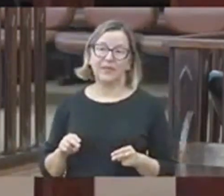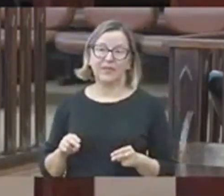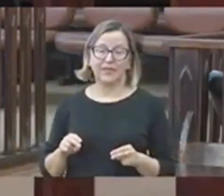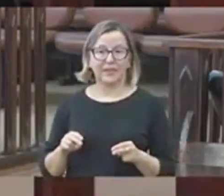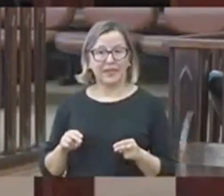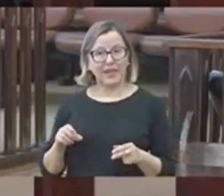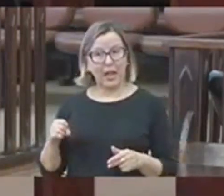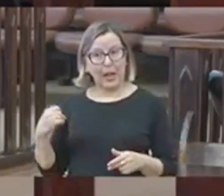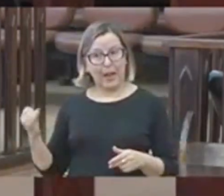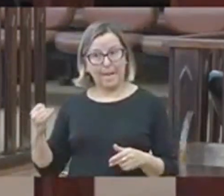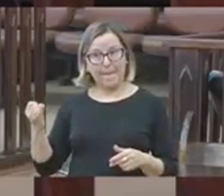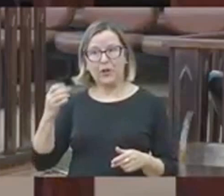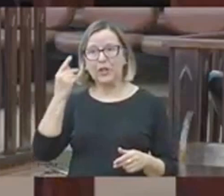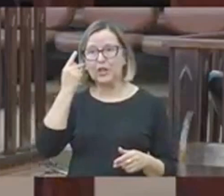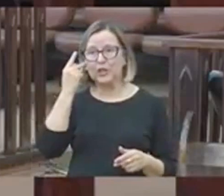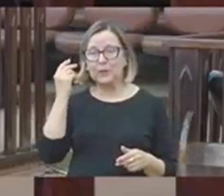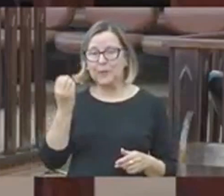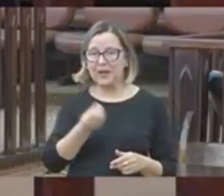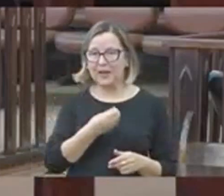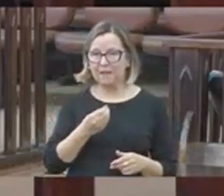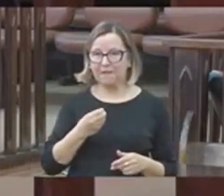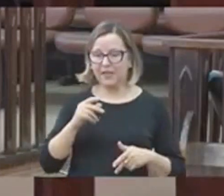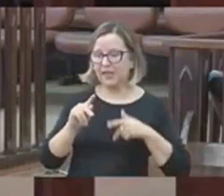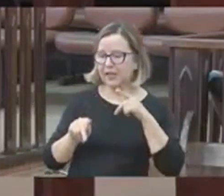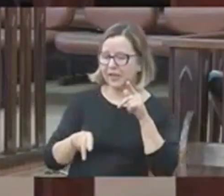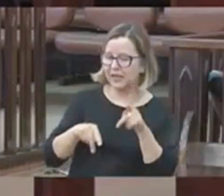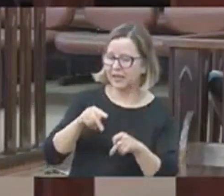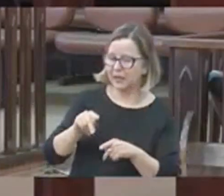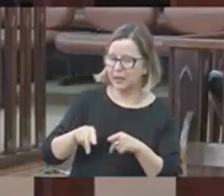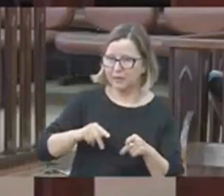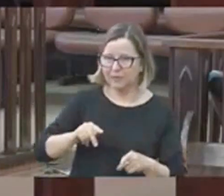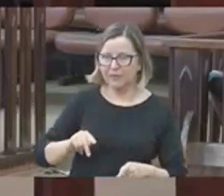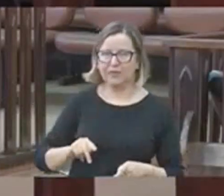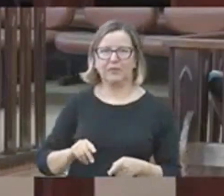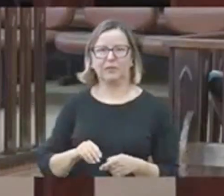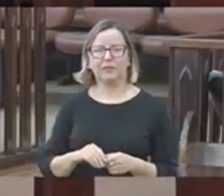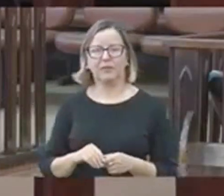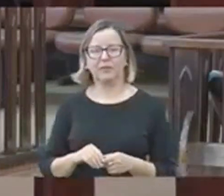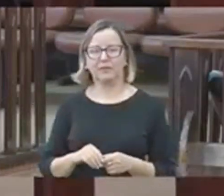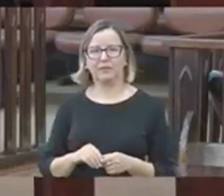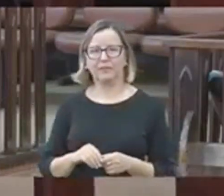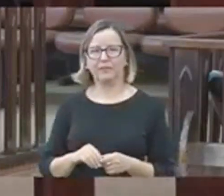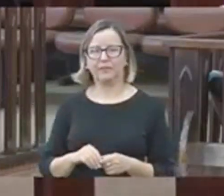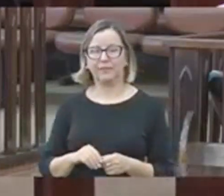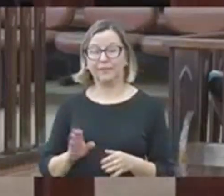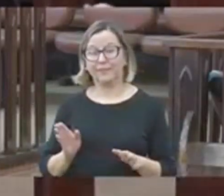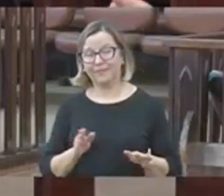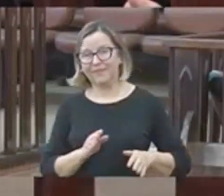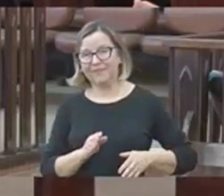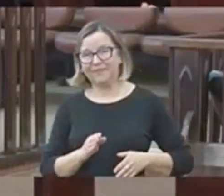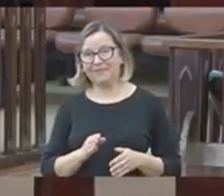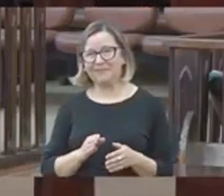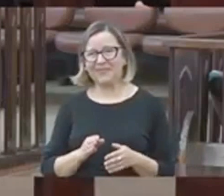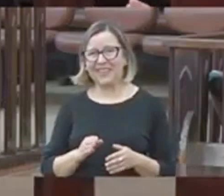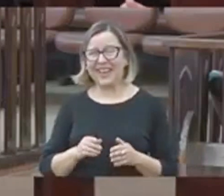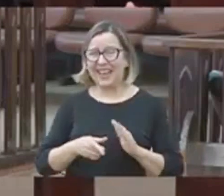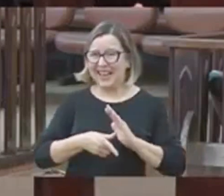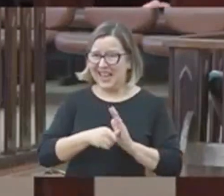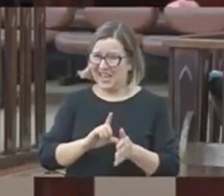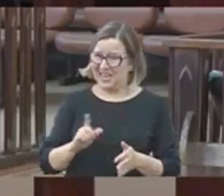família. Agora há pouco, ao fechar o carro, eu esqueci meu dedo na porta do